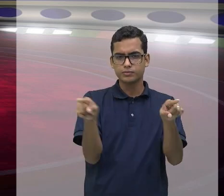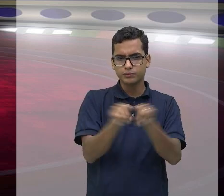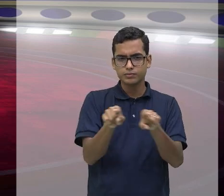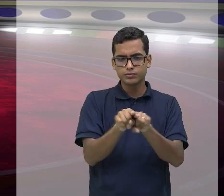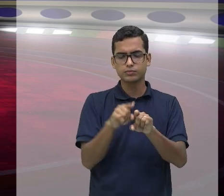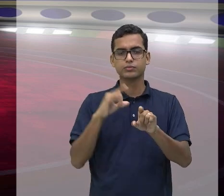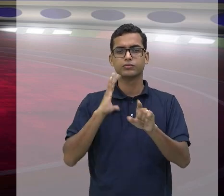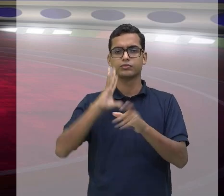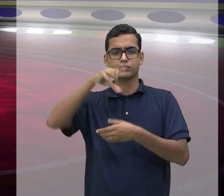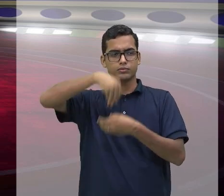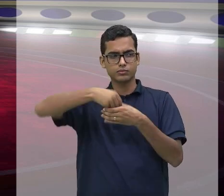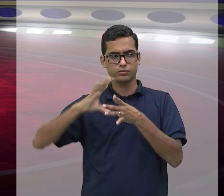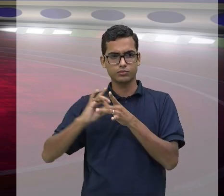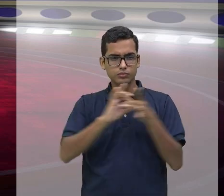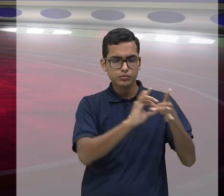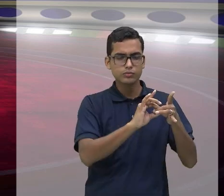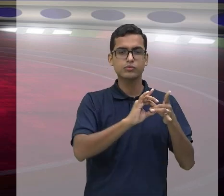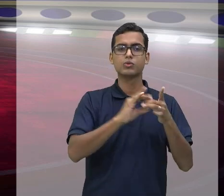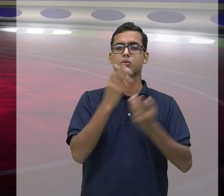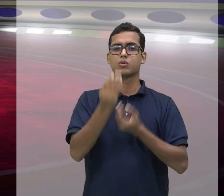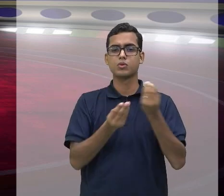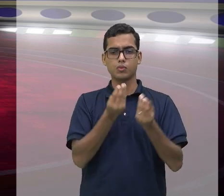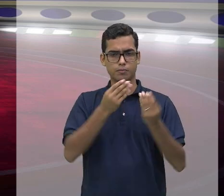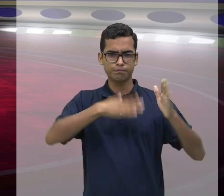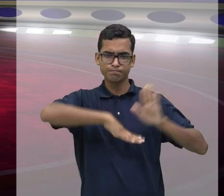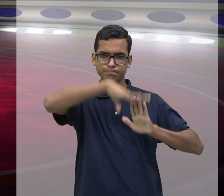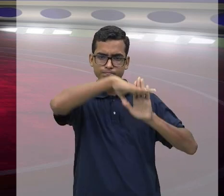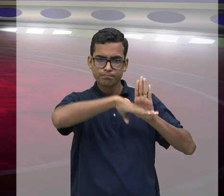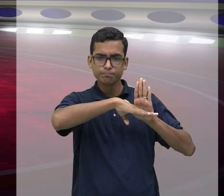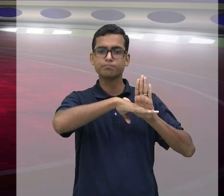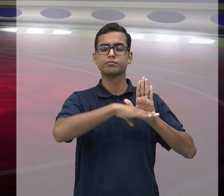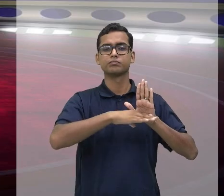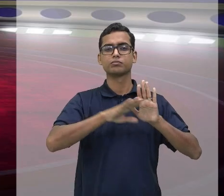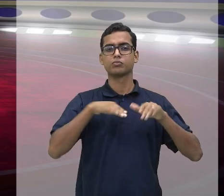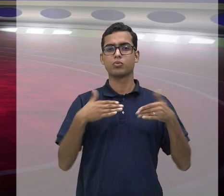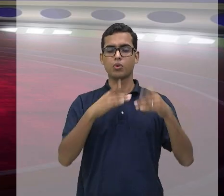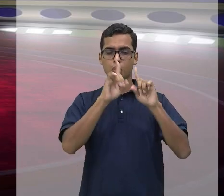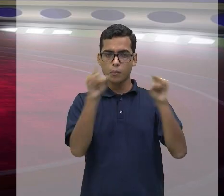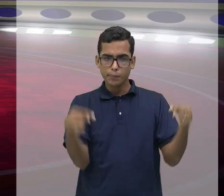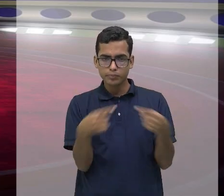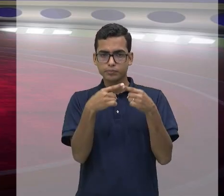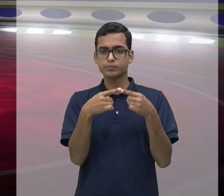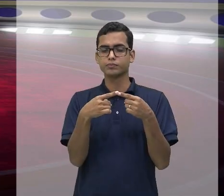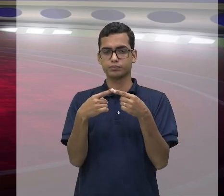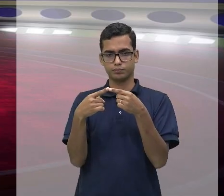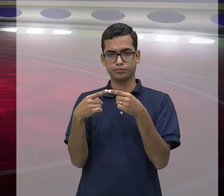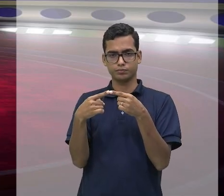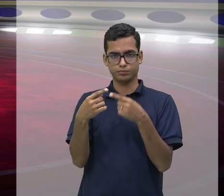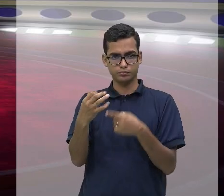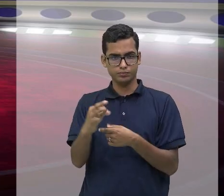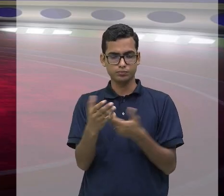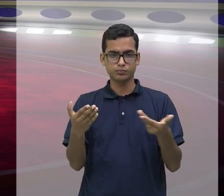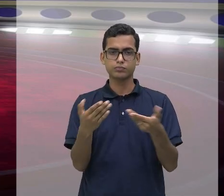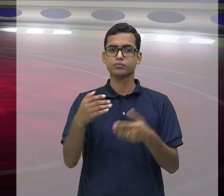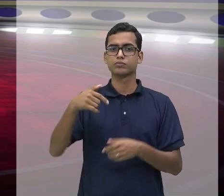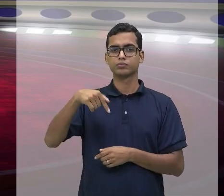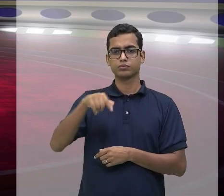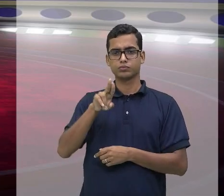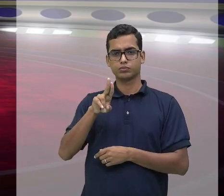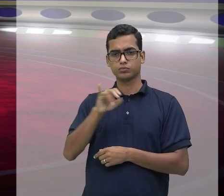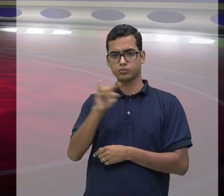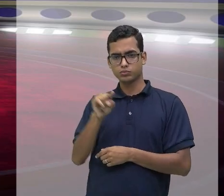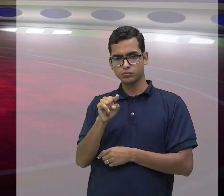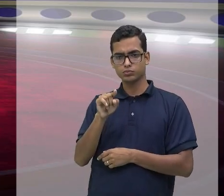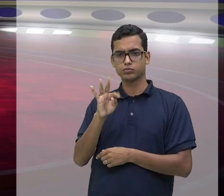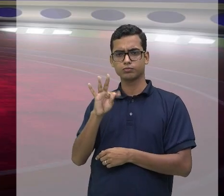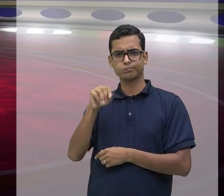contexto que vai determinar qual é a sua classificação. Ok? Bem, chegou o momento então, nosso quiz time, nosso momento aí,